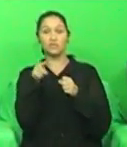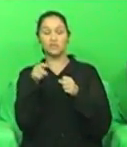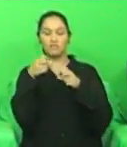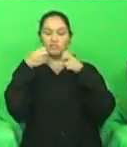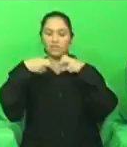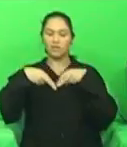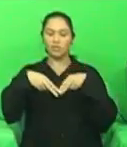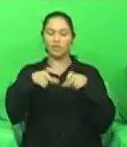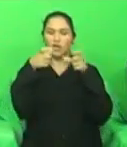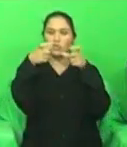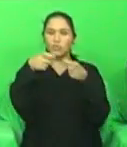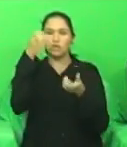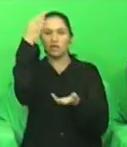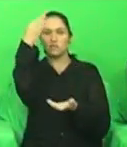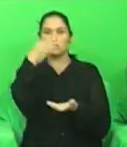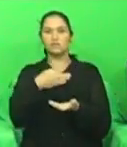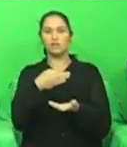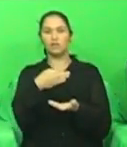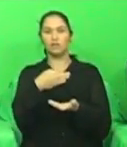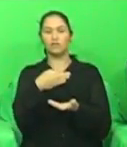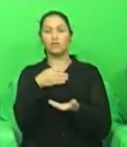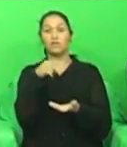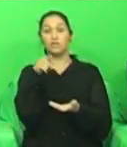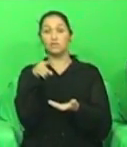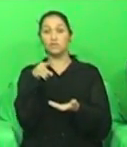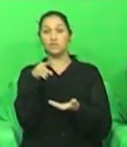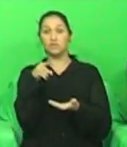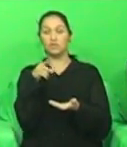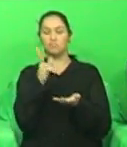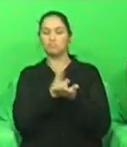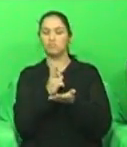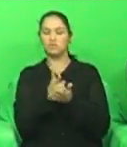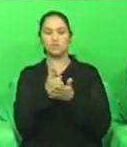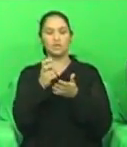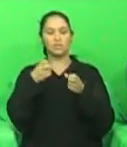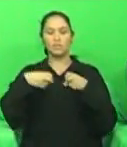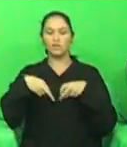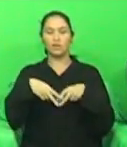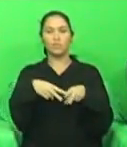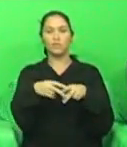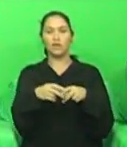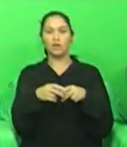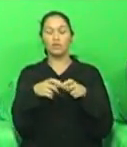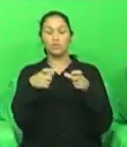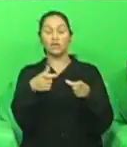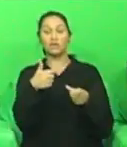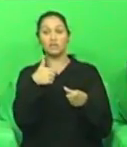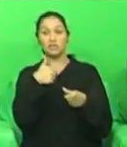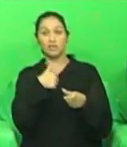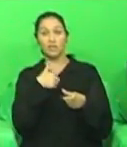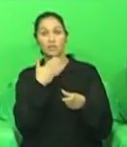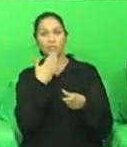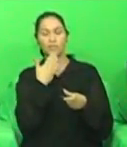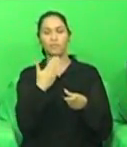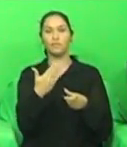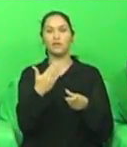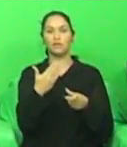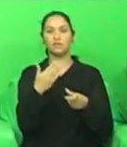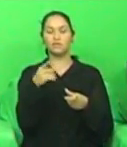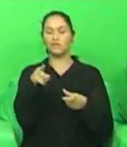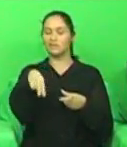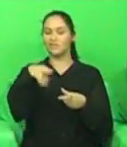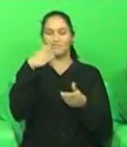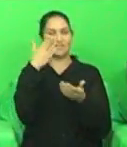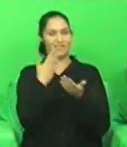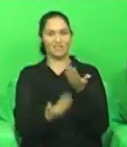por elas não se embaraçaram os teus passos se correr eles não tropeçar as retém a instrução e não há